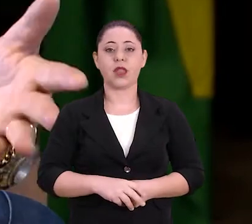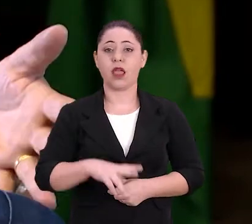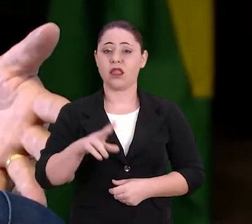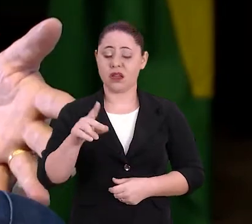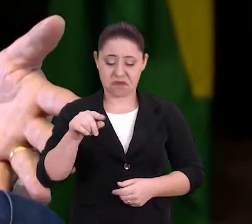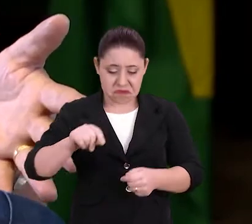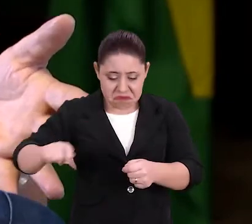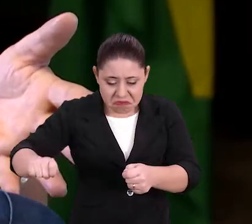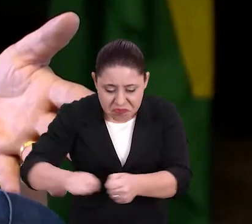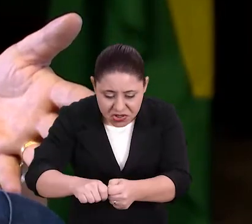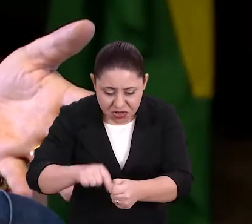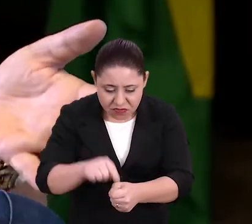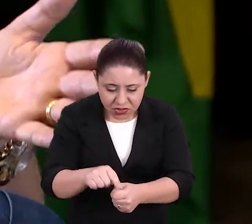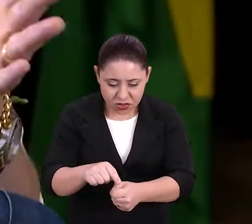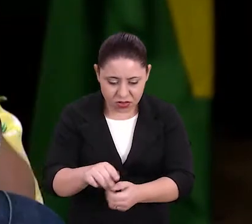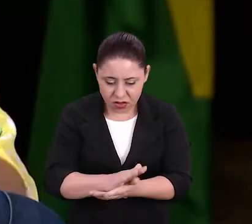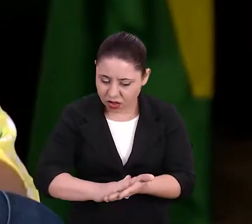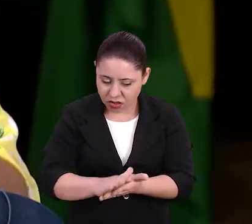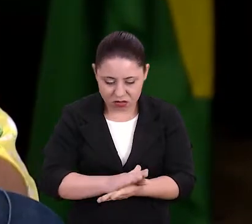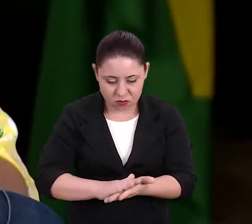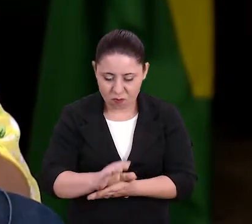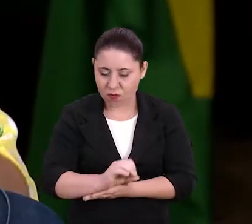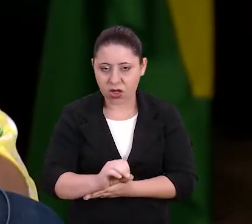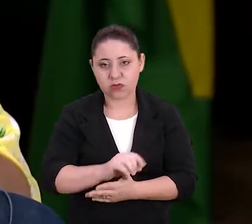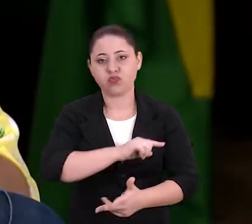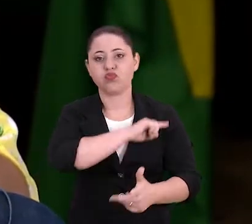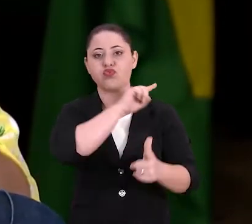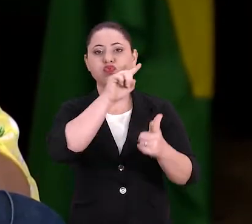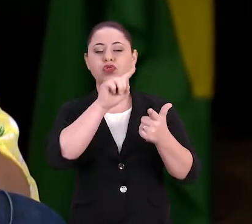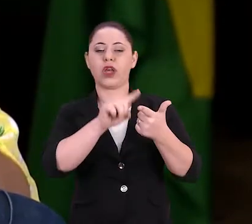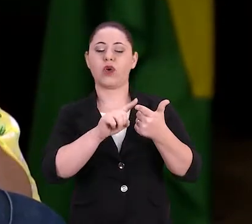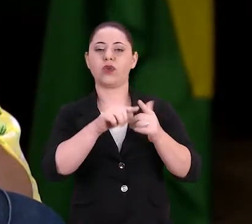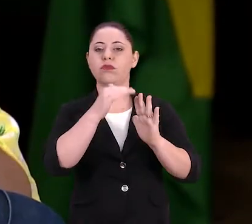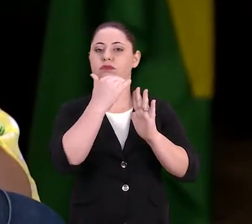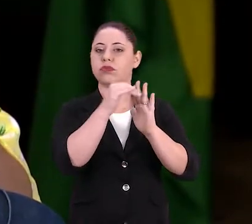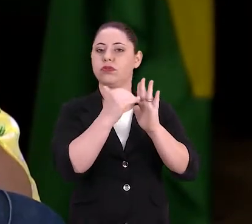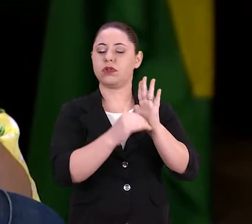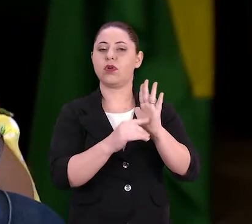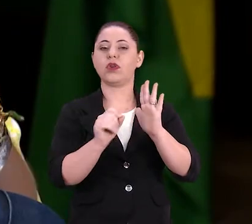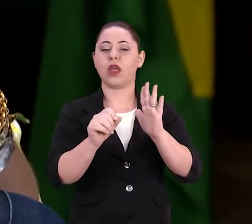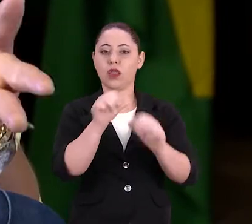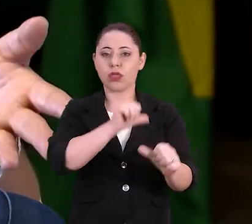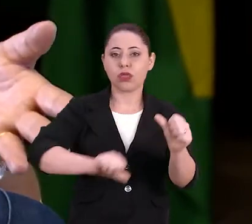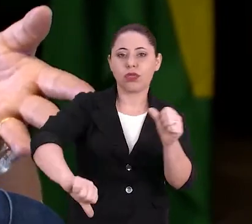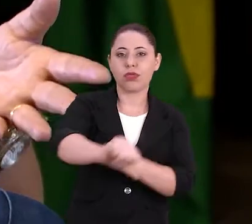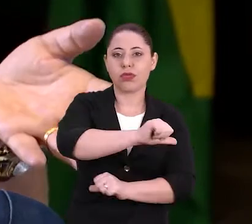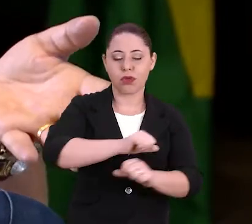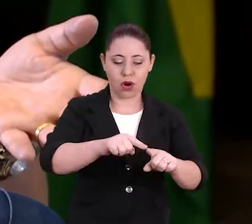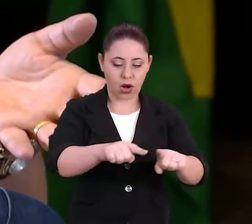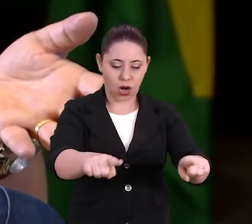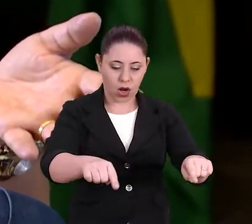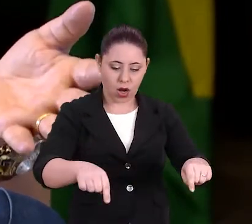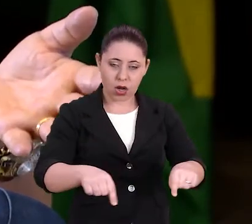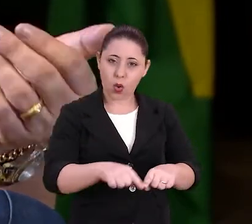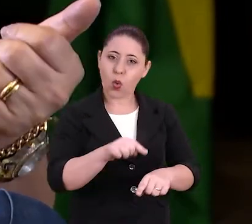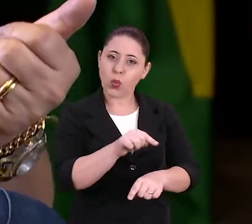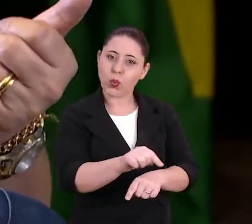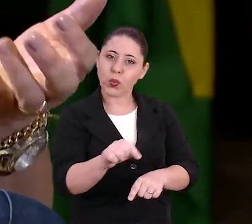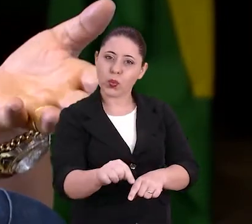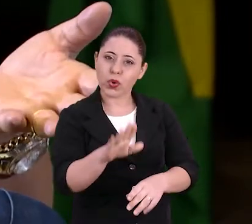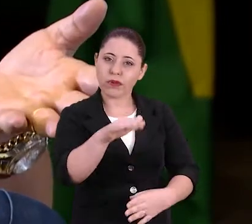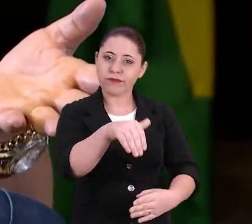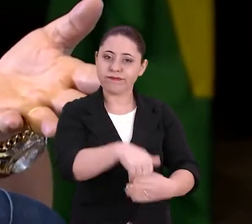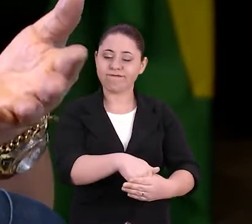não funcionando, a gente passa para o segundo processo, que é a troca da urna eletrônica. A